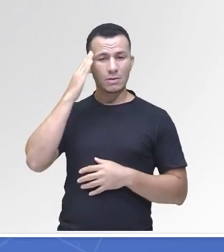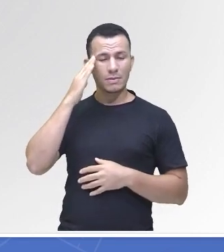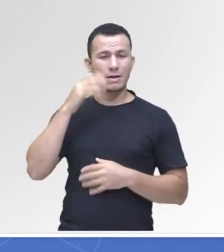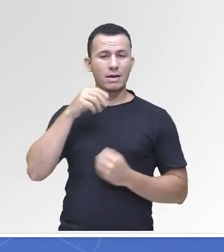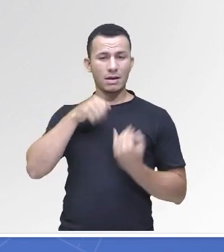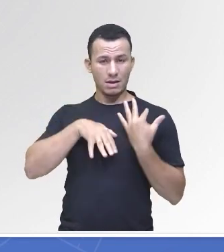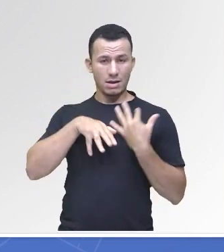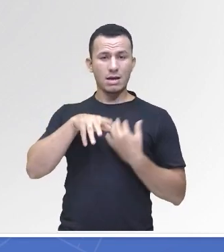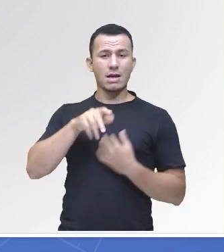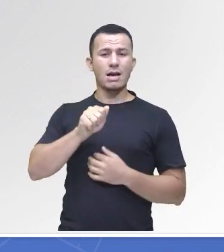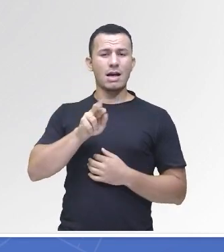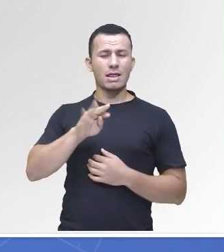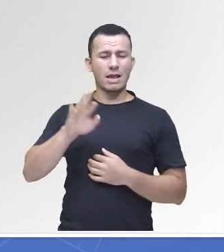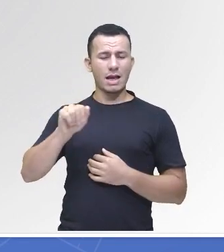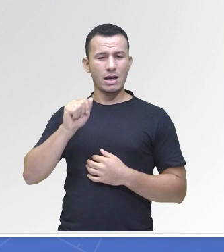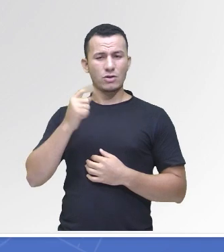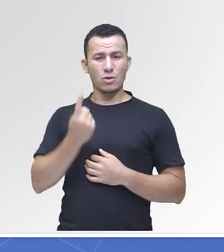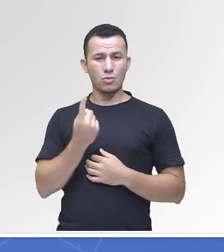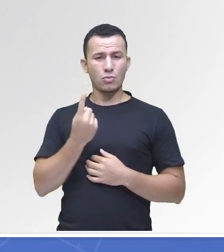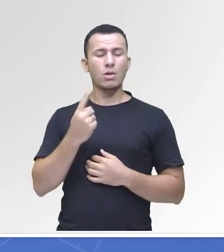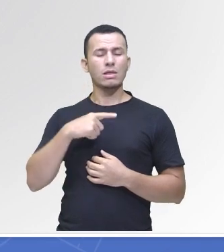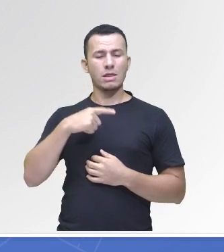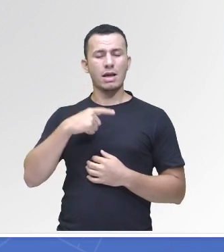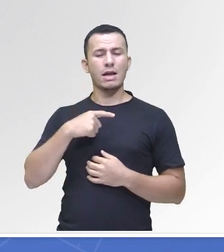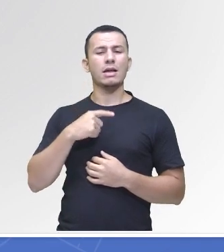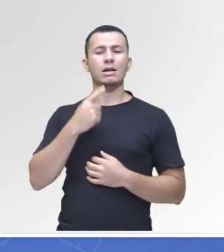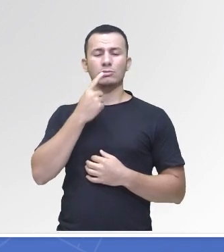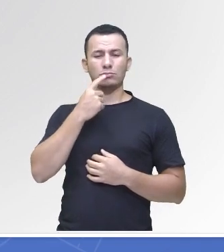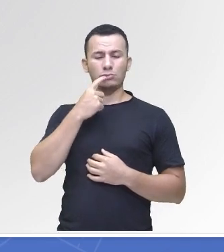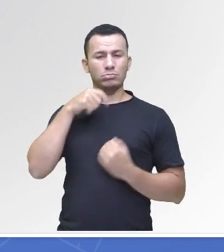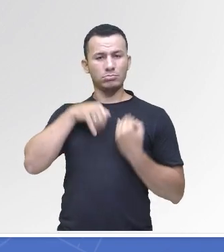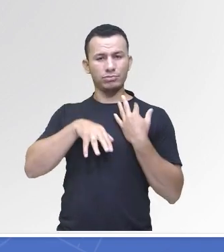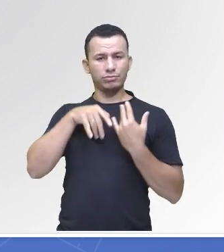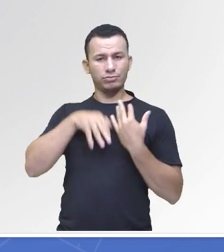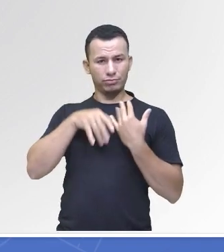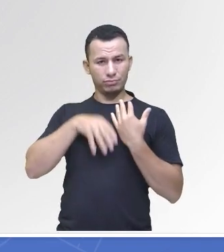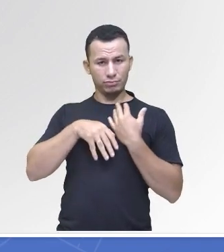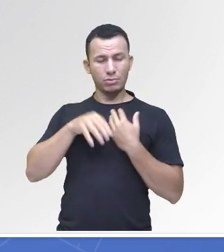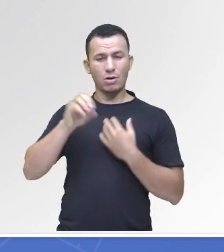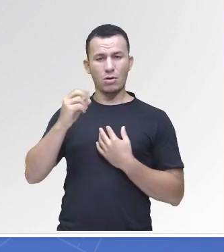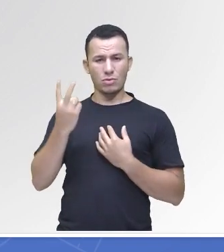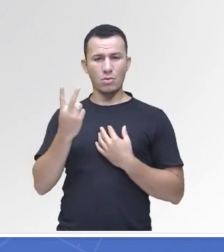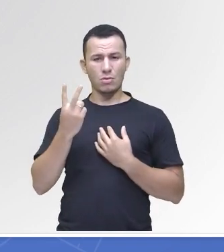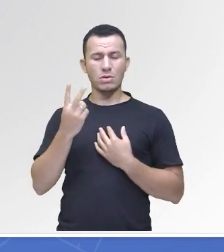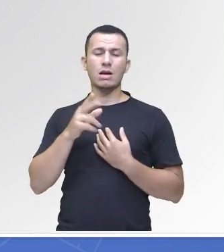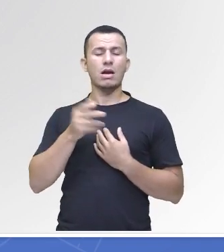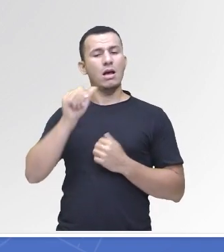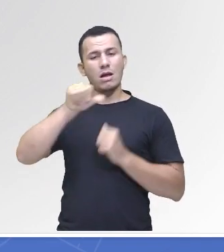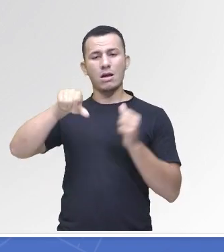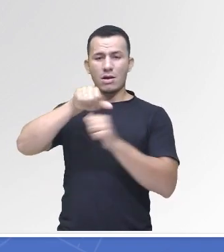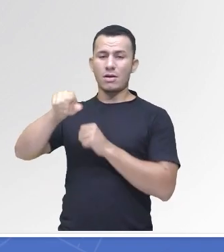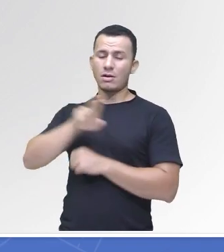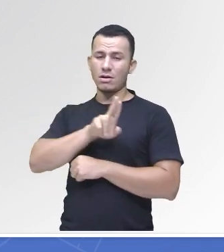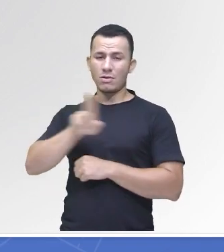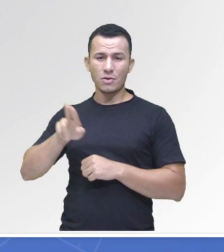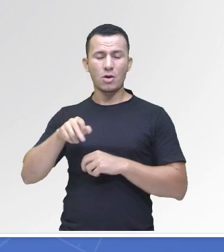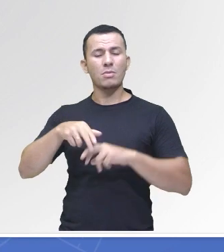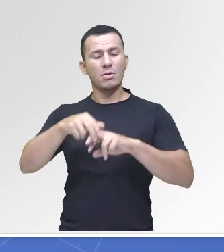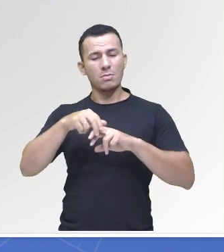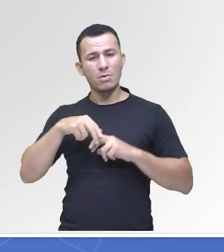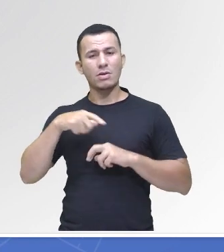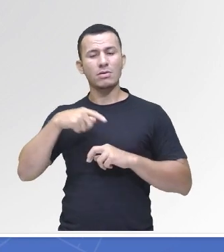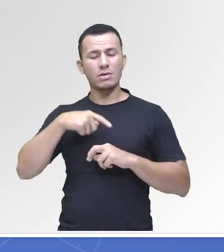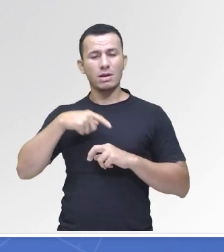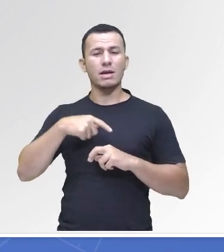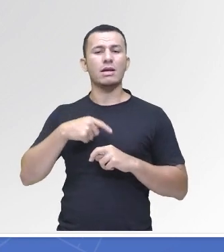as artérias transportam sangue oxigenado, a artéria pulmonar deveria mudar de denominação, pois ela vai levar ali o